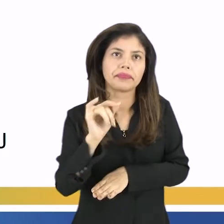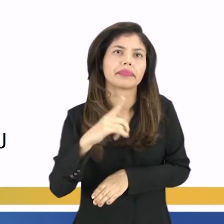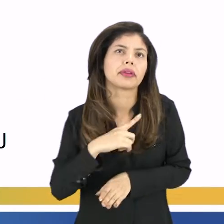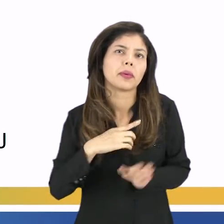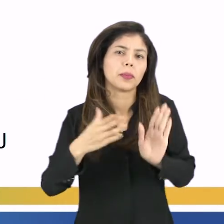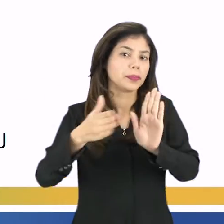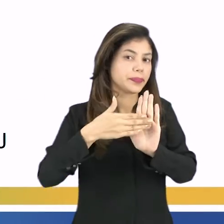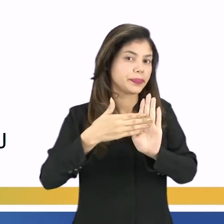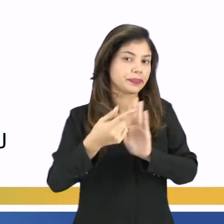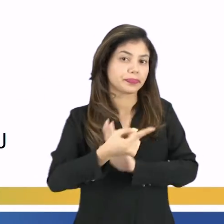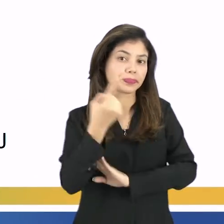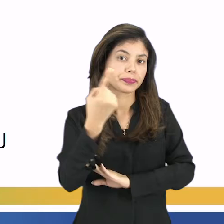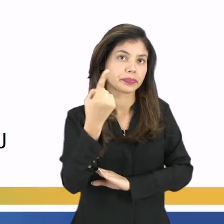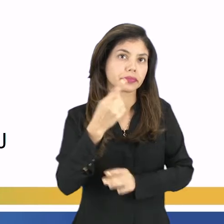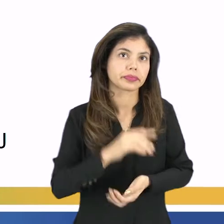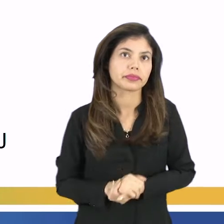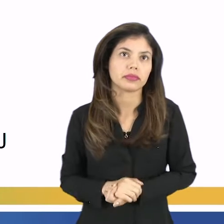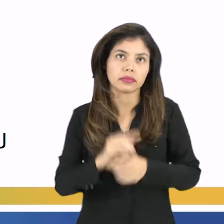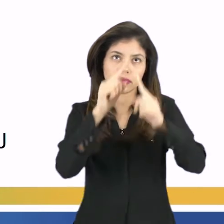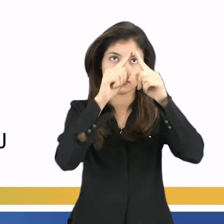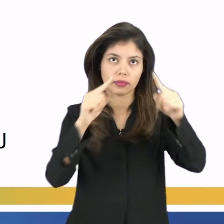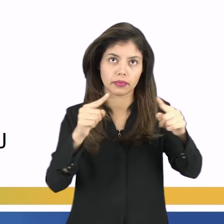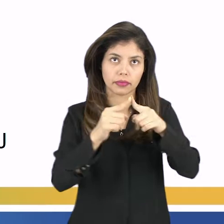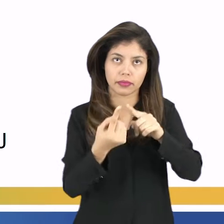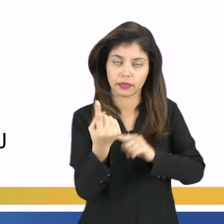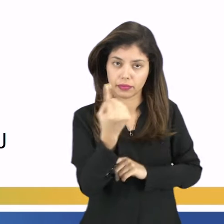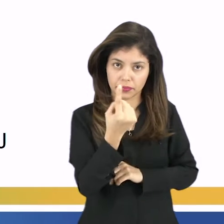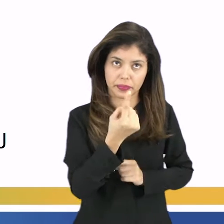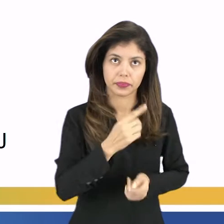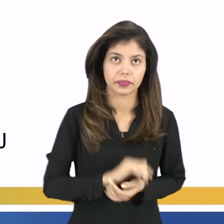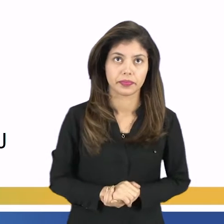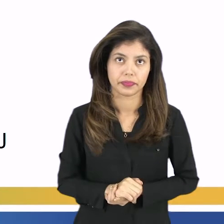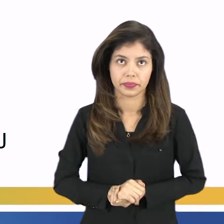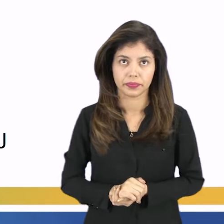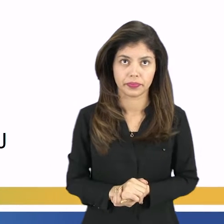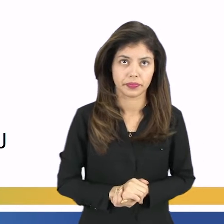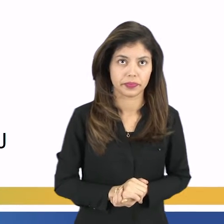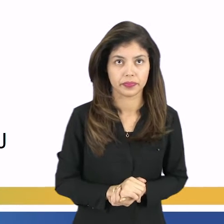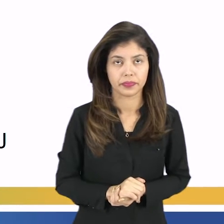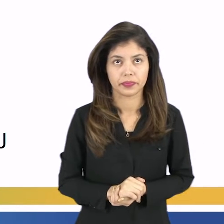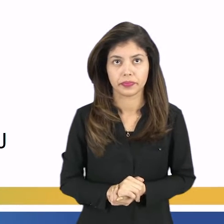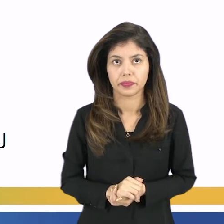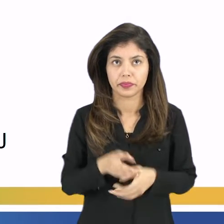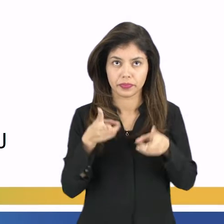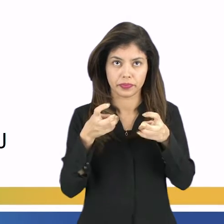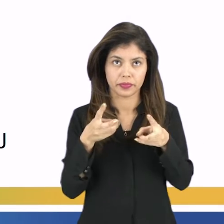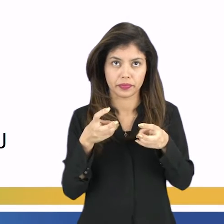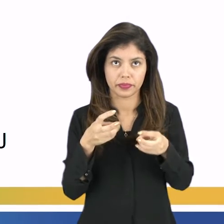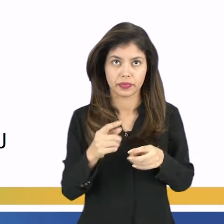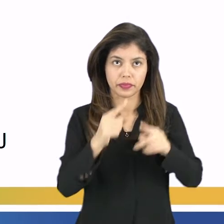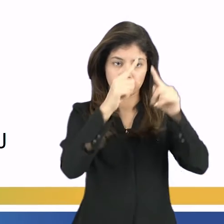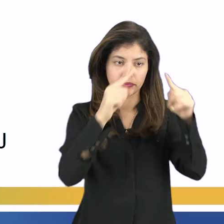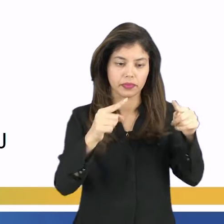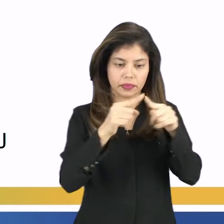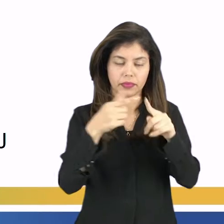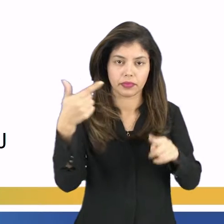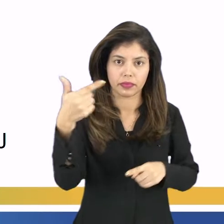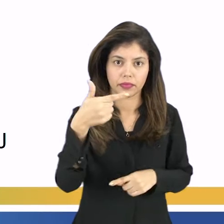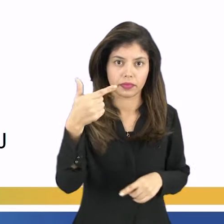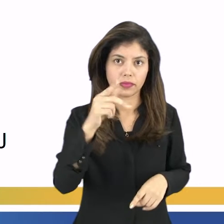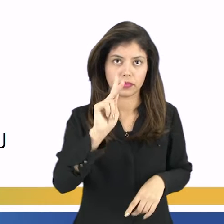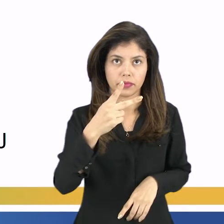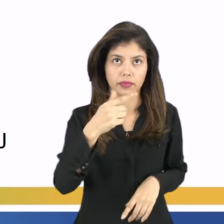temos aqui a nossa primeira reação, perceba ali ΔH1, e nós temos a nossa segunda reação, perceba ali